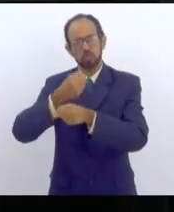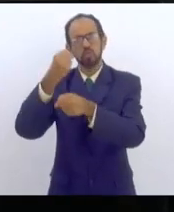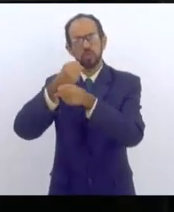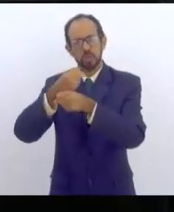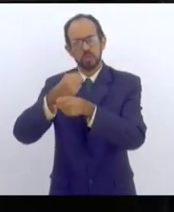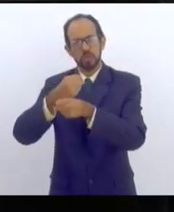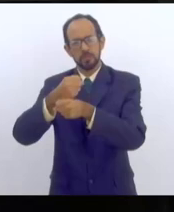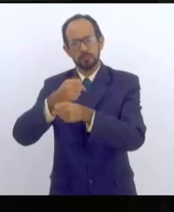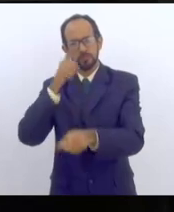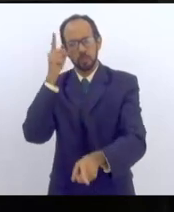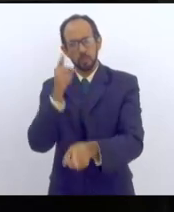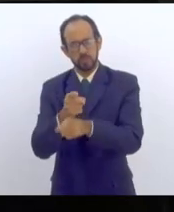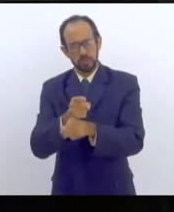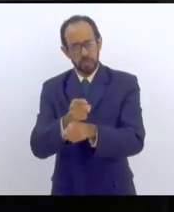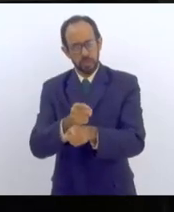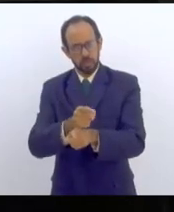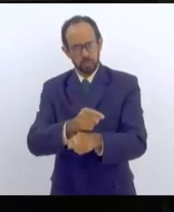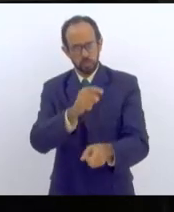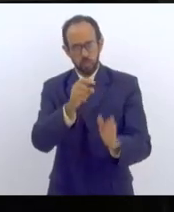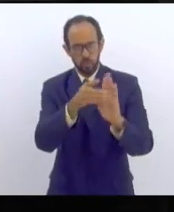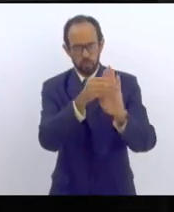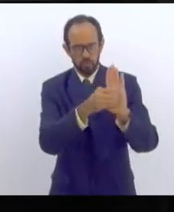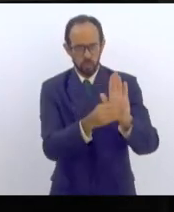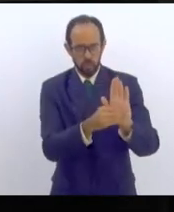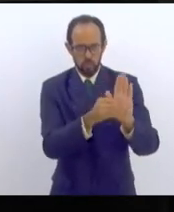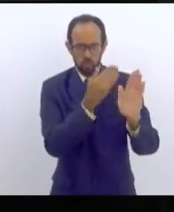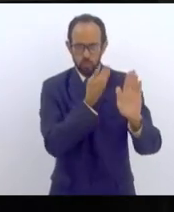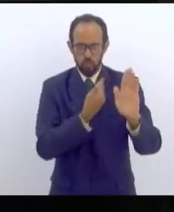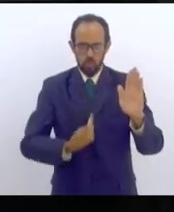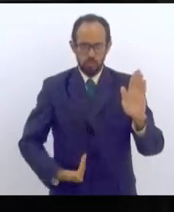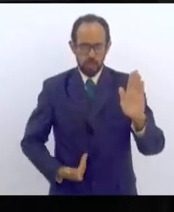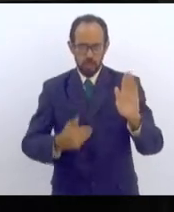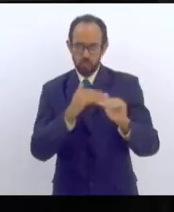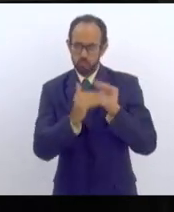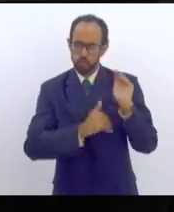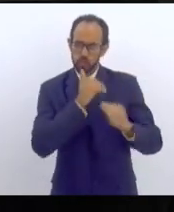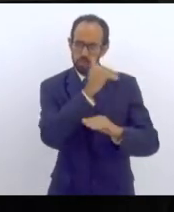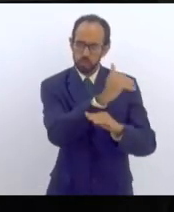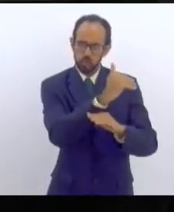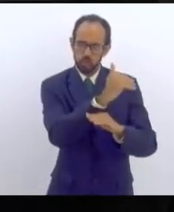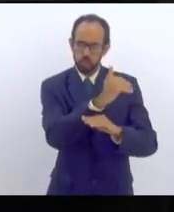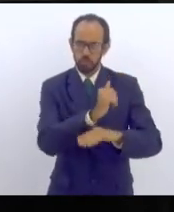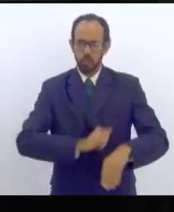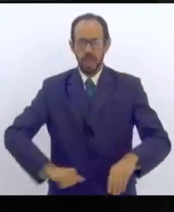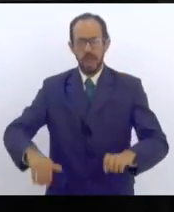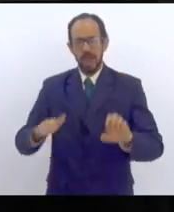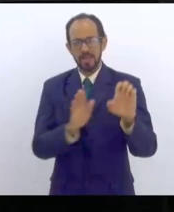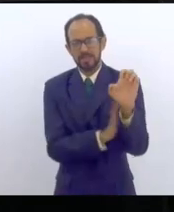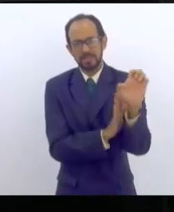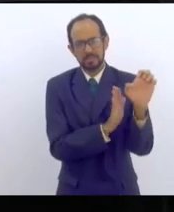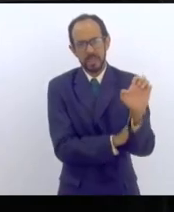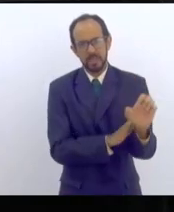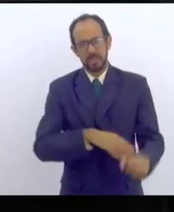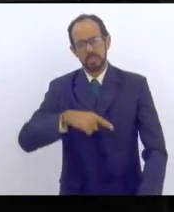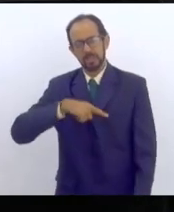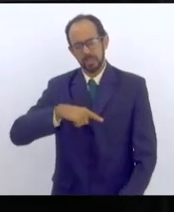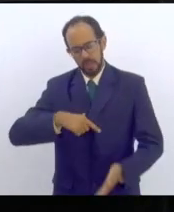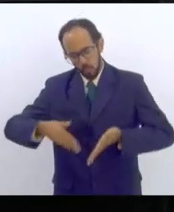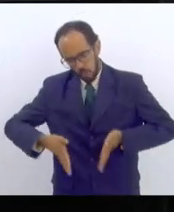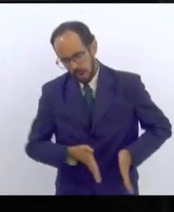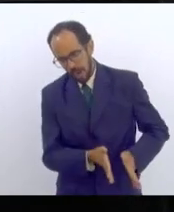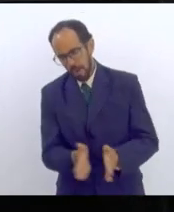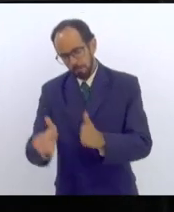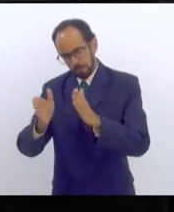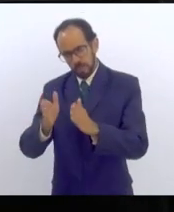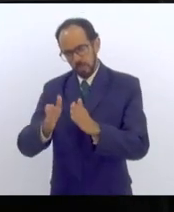pauta do governo e a base do governo, mas, sobretudo, a oposição, um caminho que seja o caminho